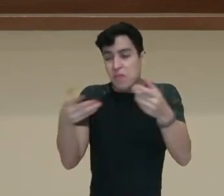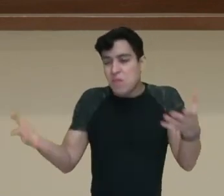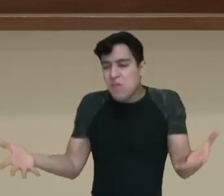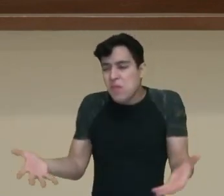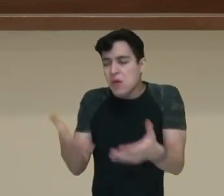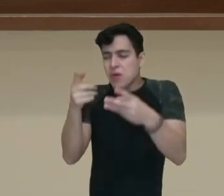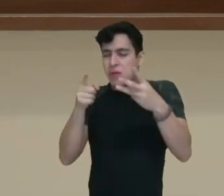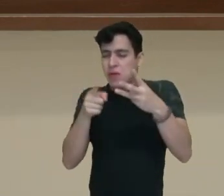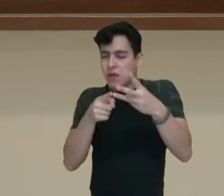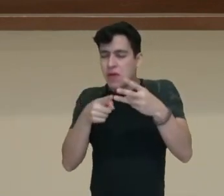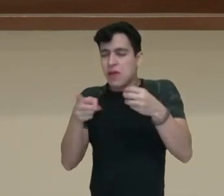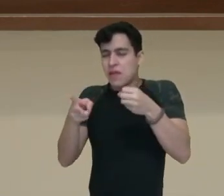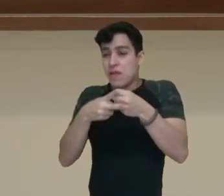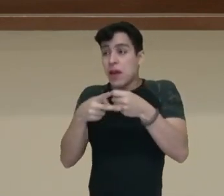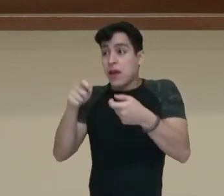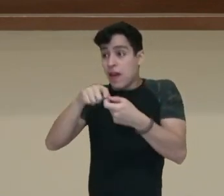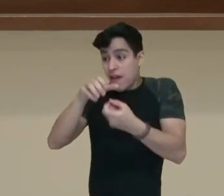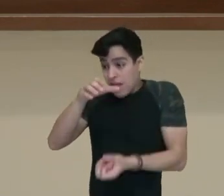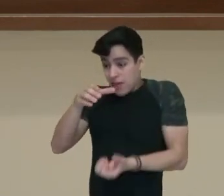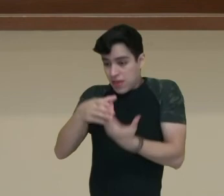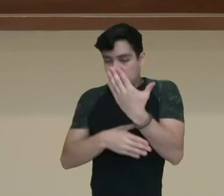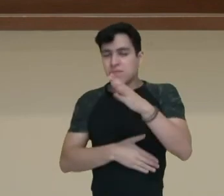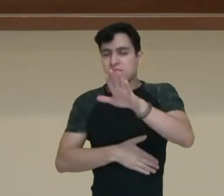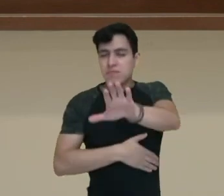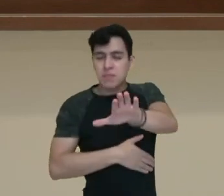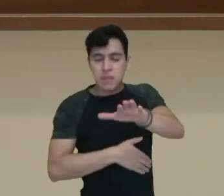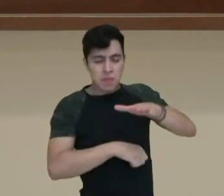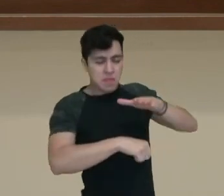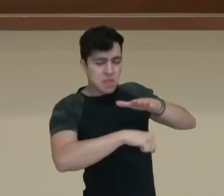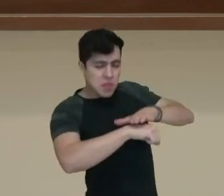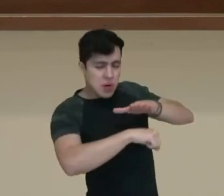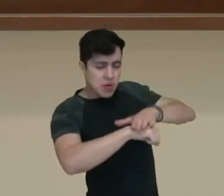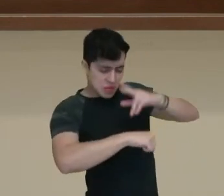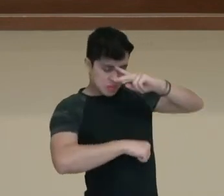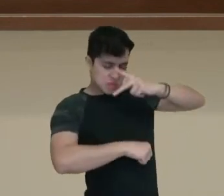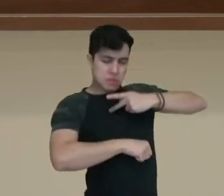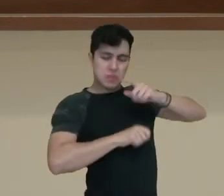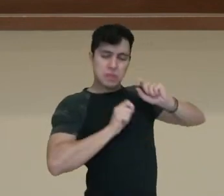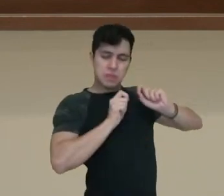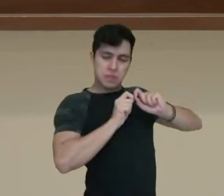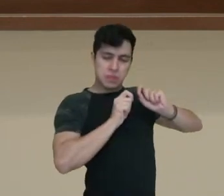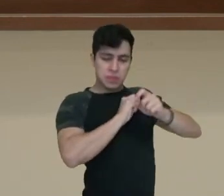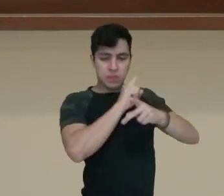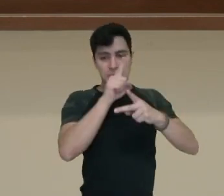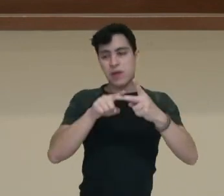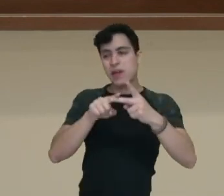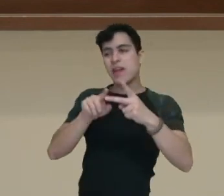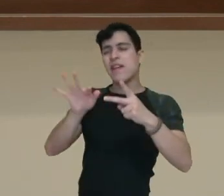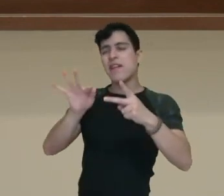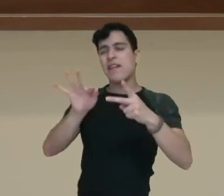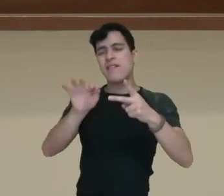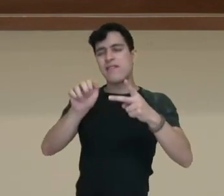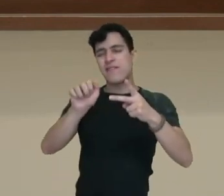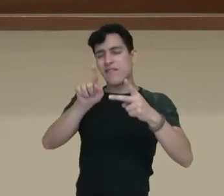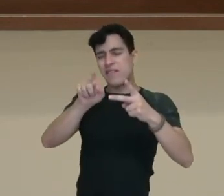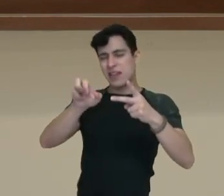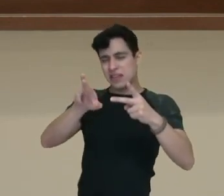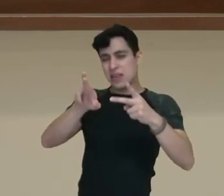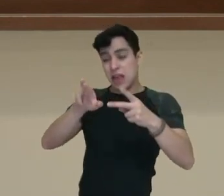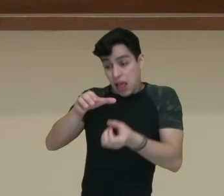Quando eu promovo alguma coisa, quer dizer que fui eu que tive a iniciativa. Quando eu realizo, fui eu que fui lá e fiz.